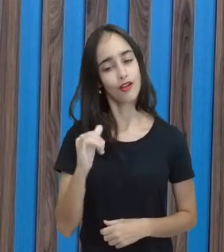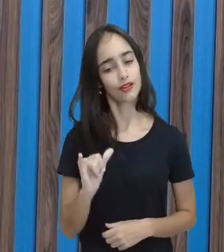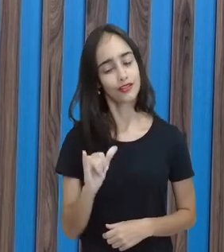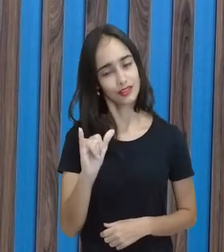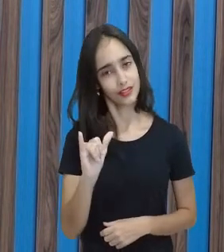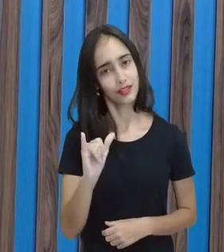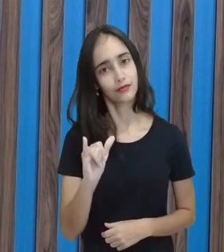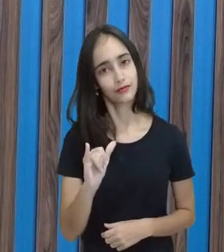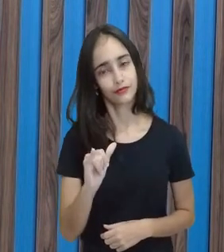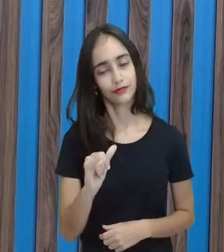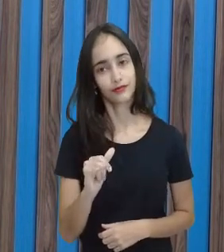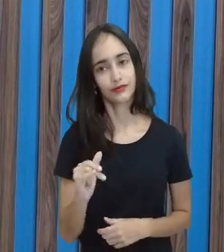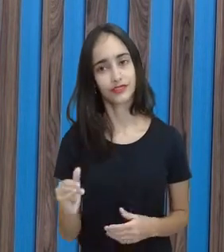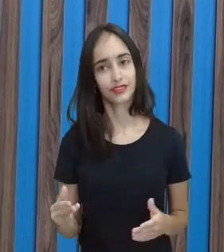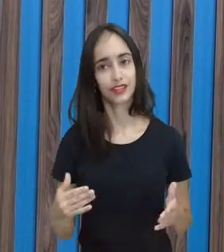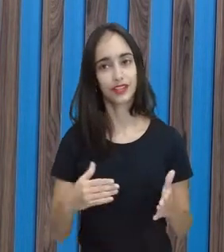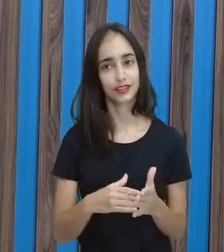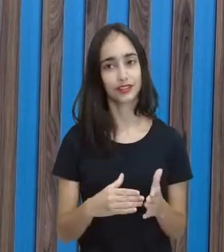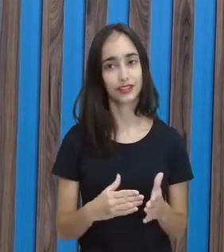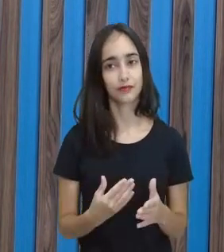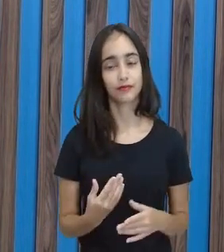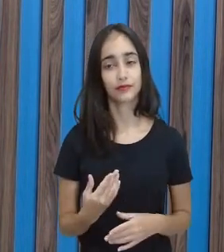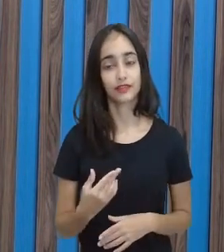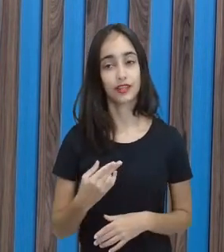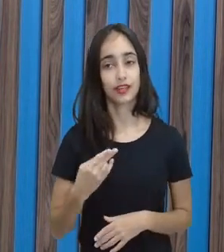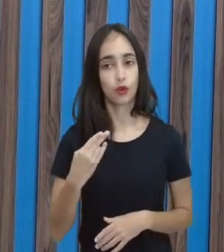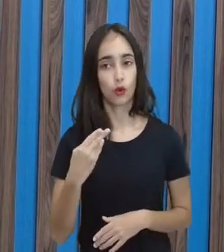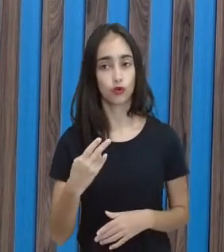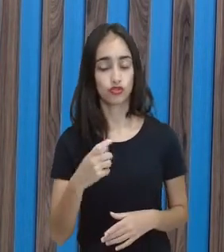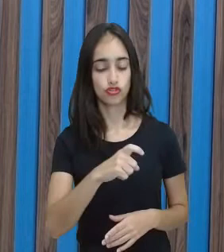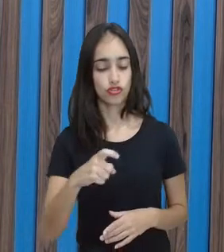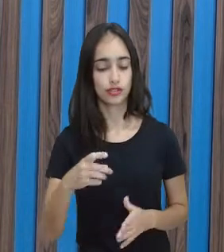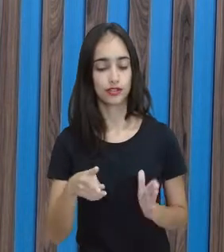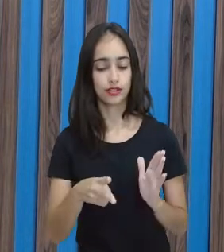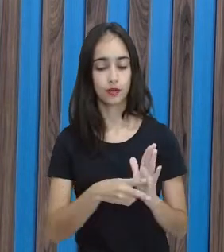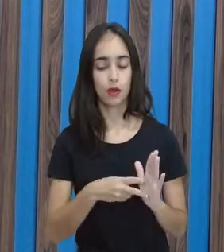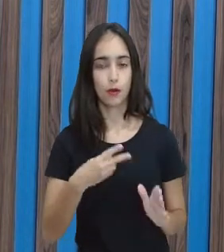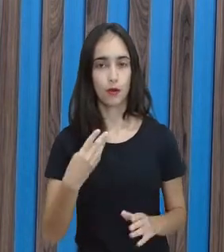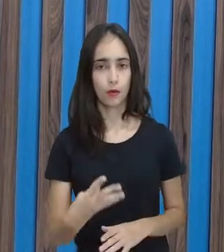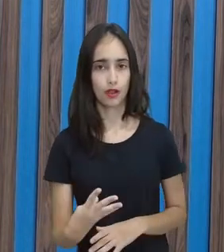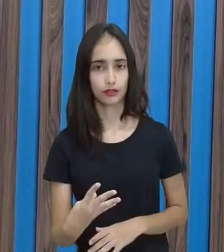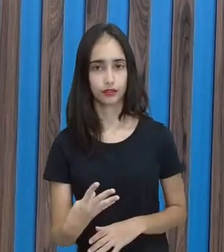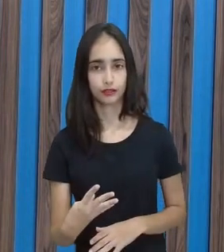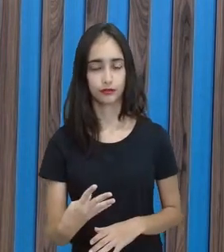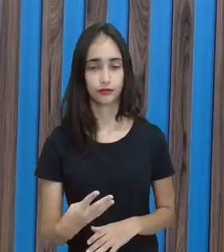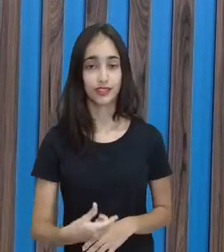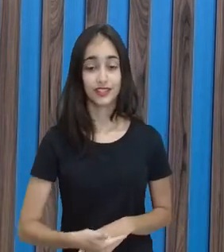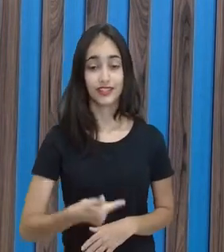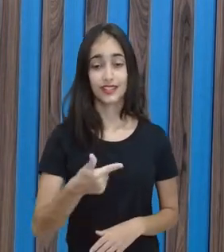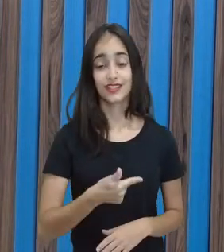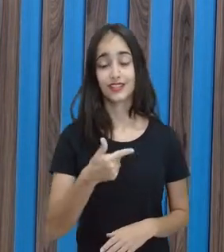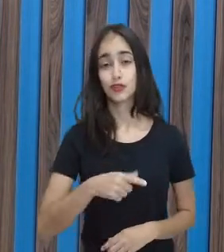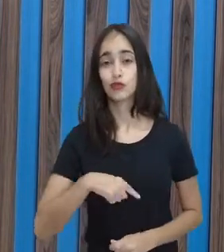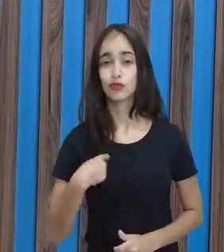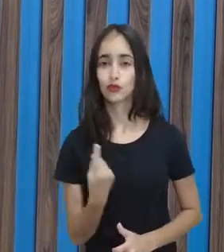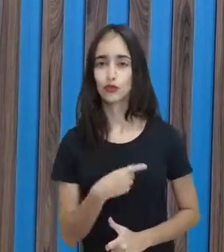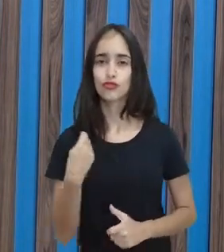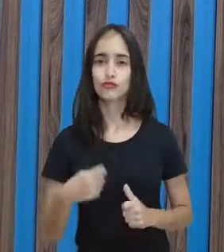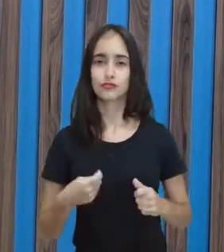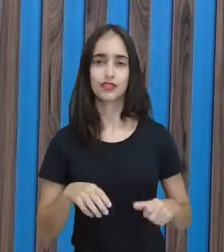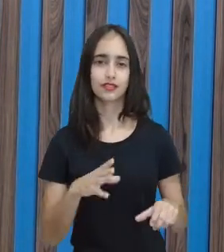y para x igual a 4. E a segunda situação, vamos